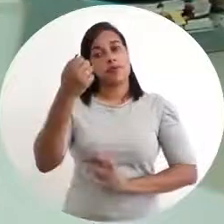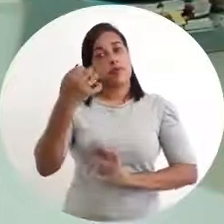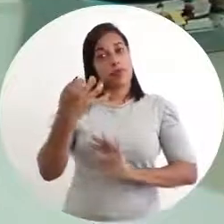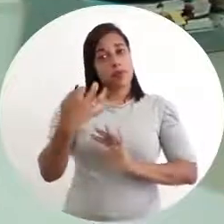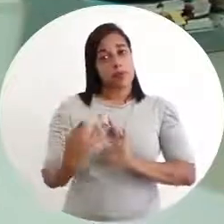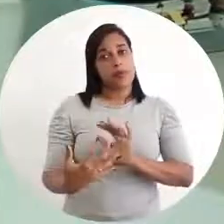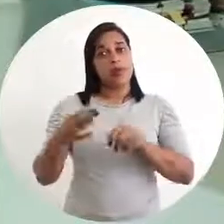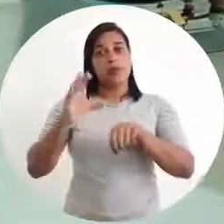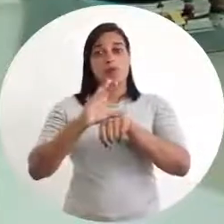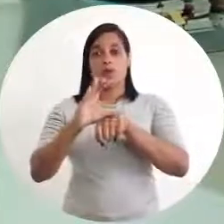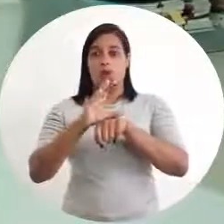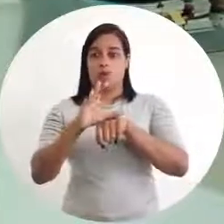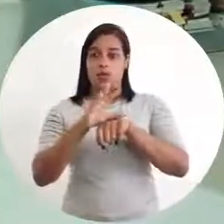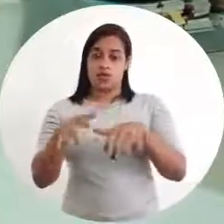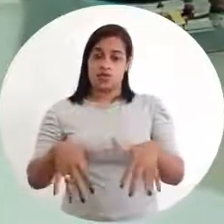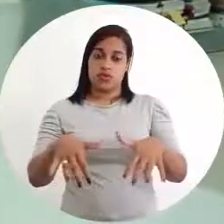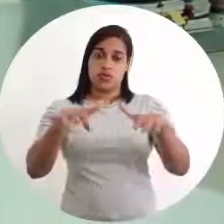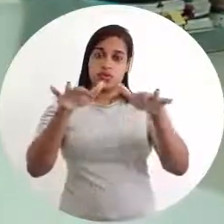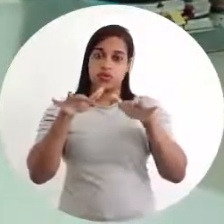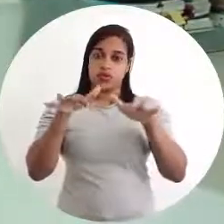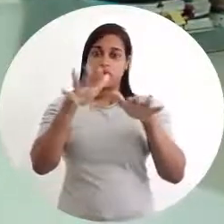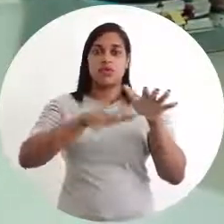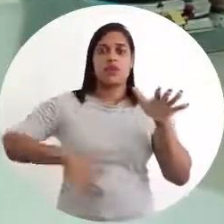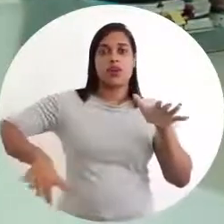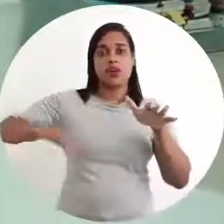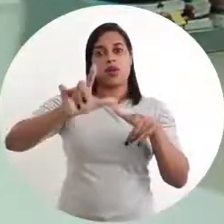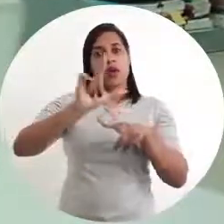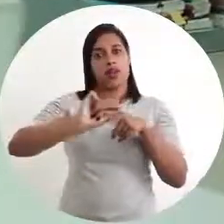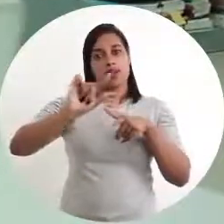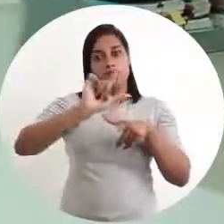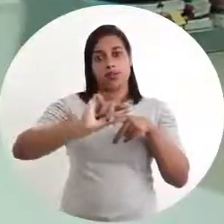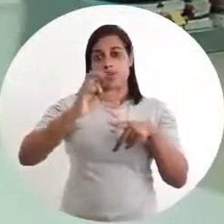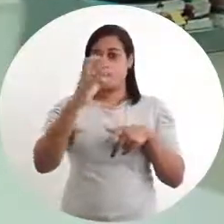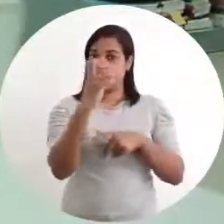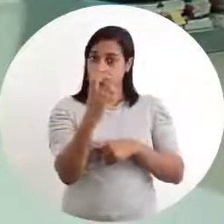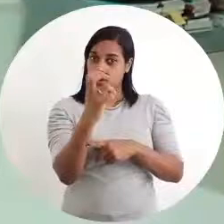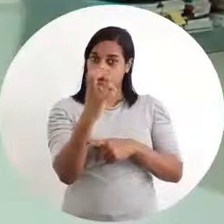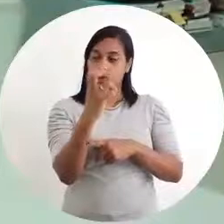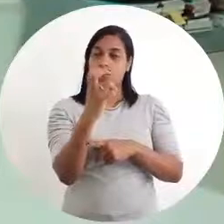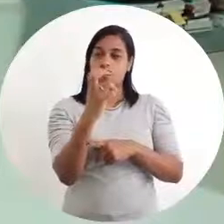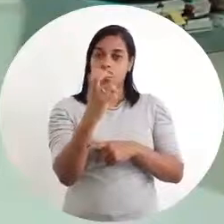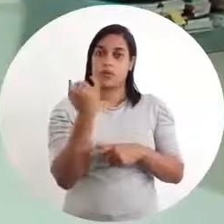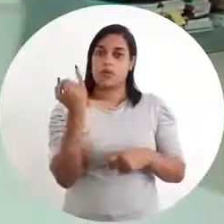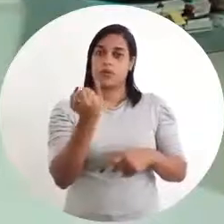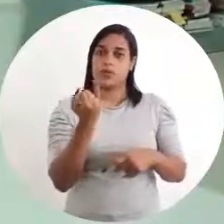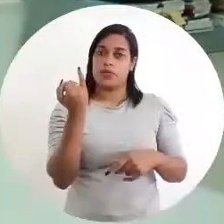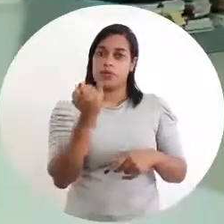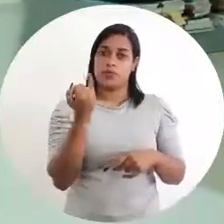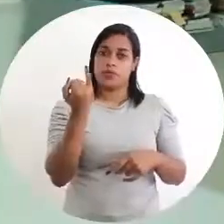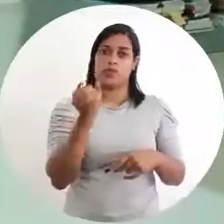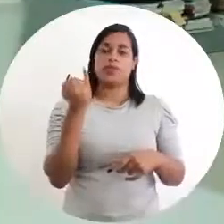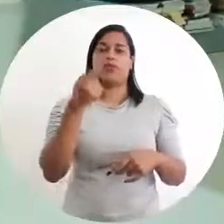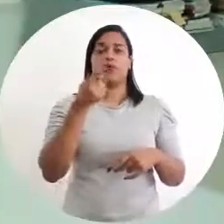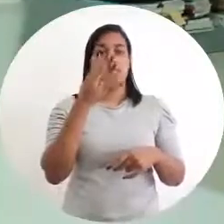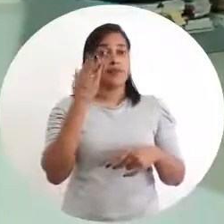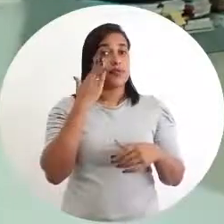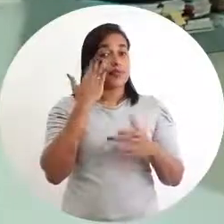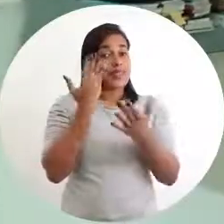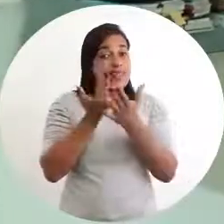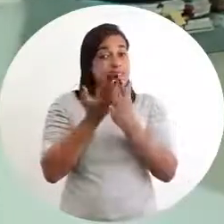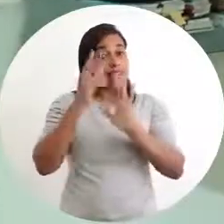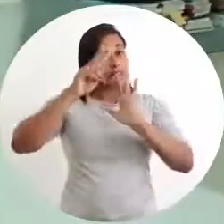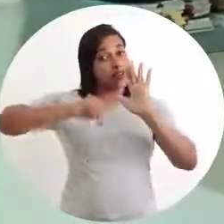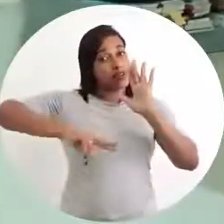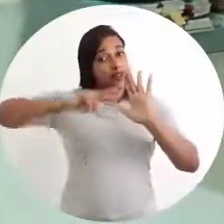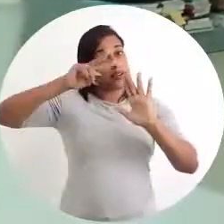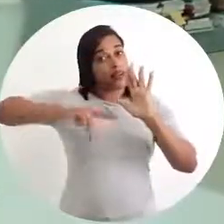pouquinho de direito constitucional, noções gerais do nosso artigo 5º, que eu já encorajo você, meu amigo,